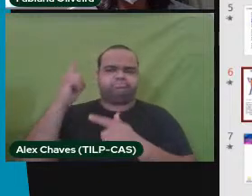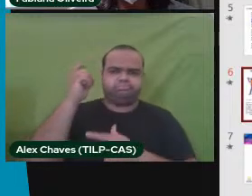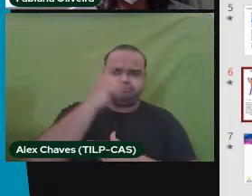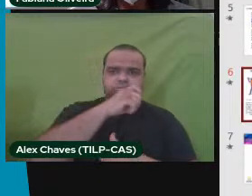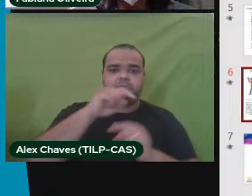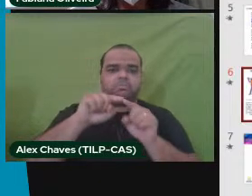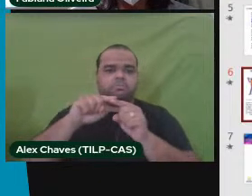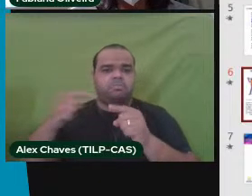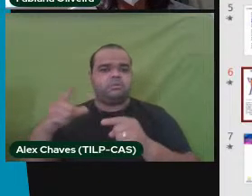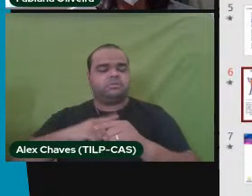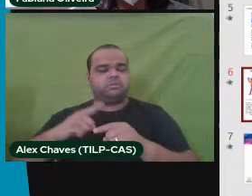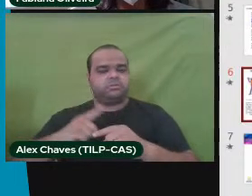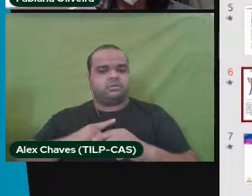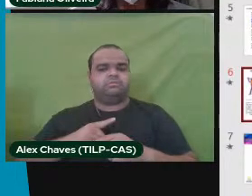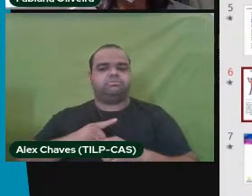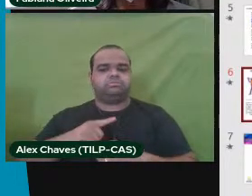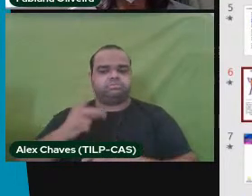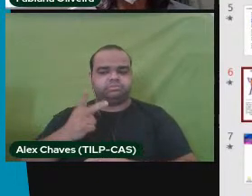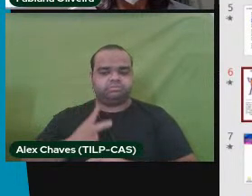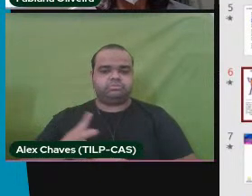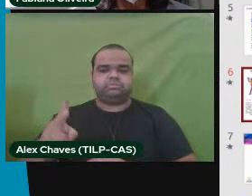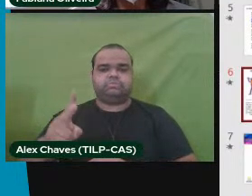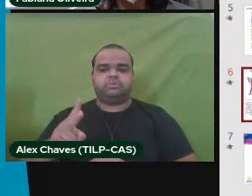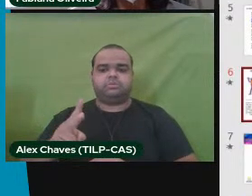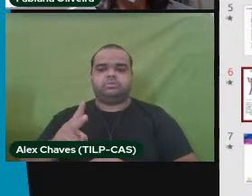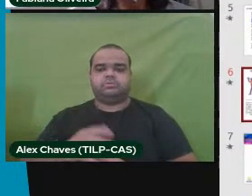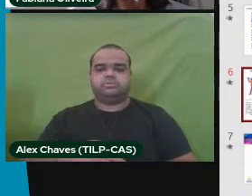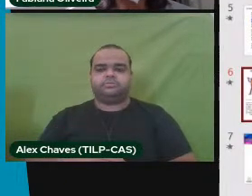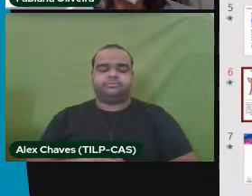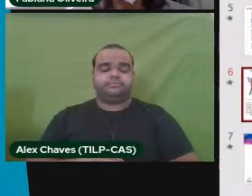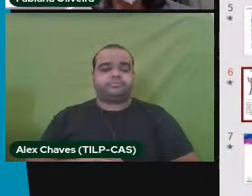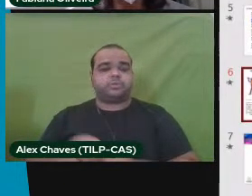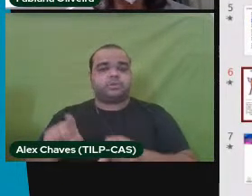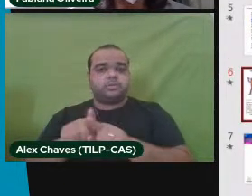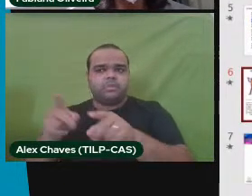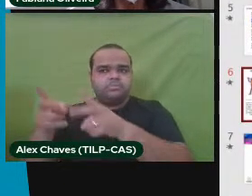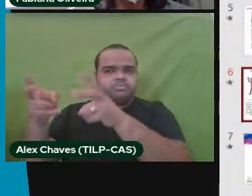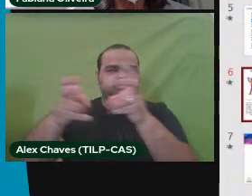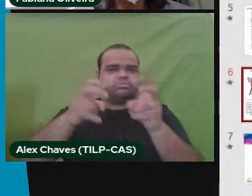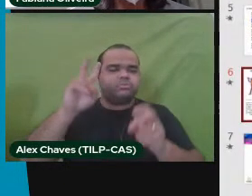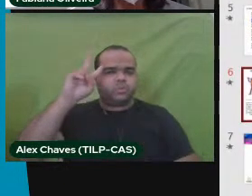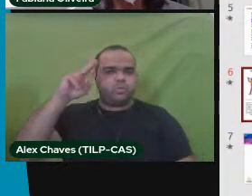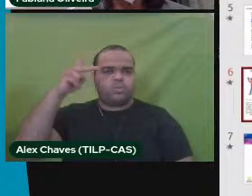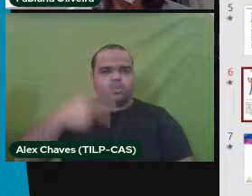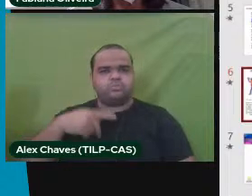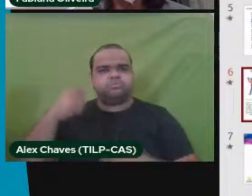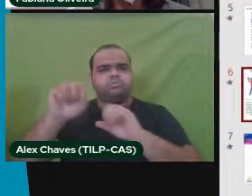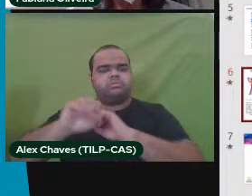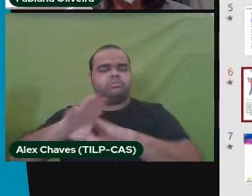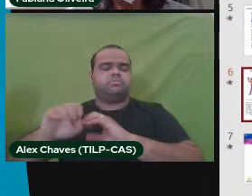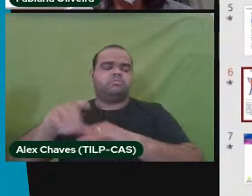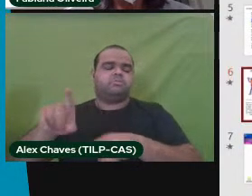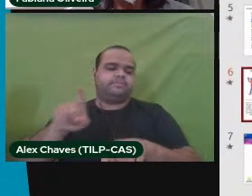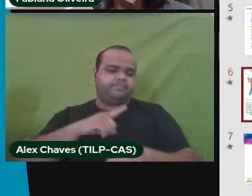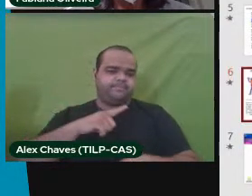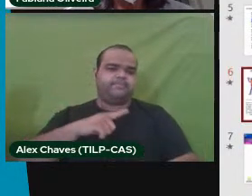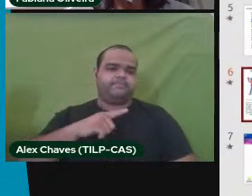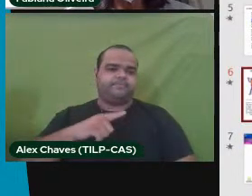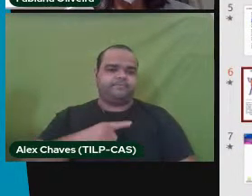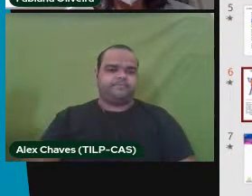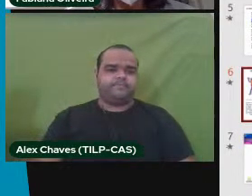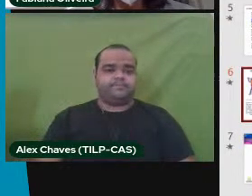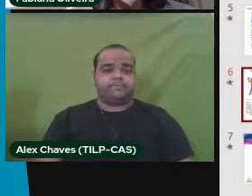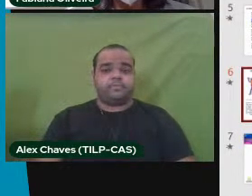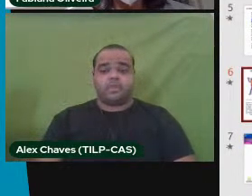valiosa pretensão e reconhecimento da educação.